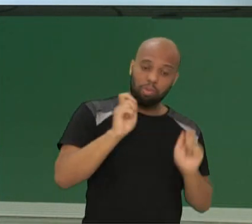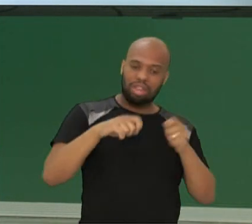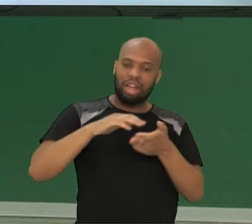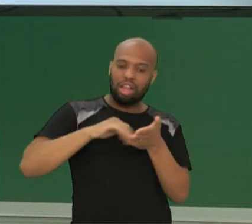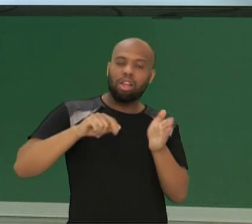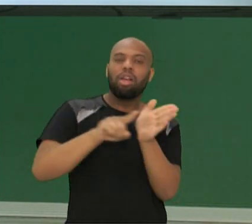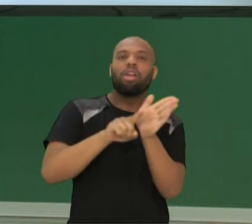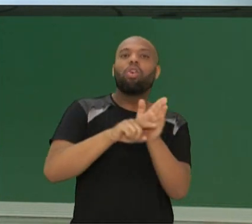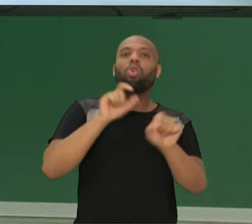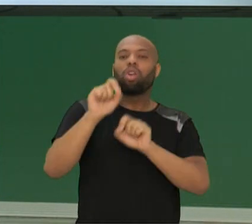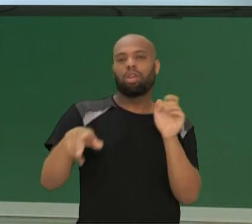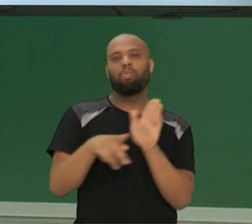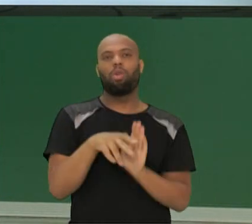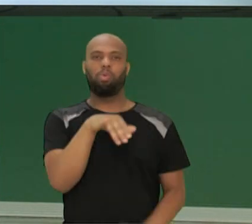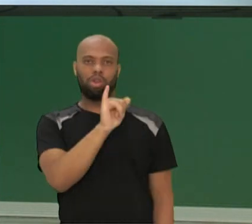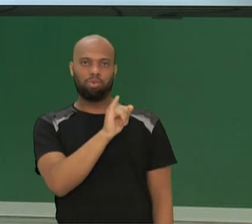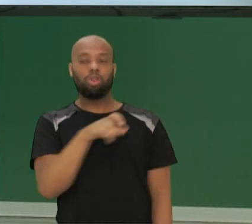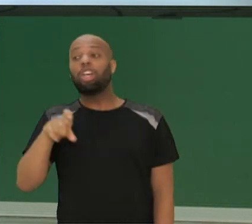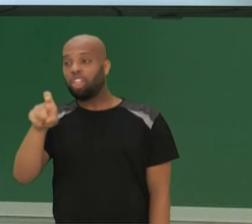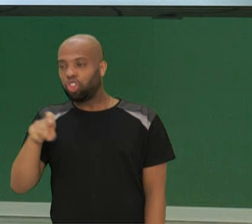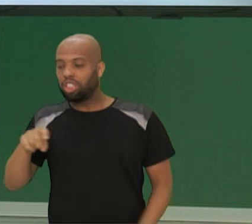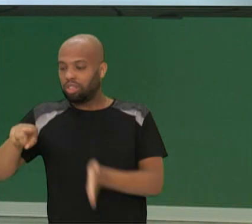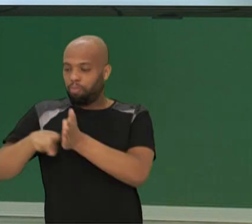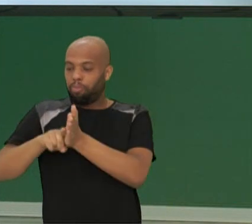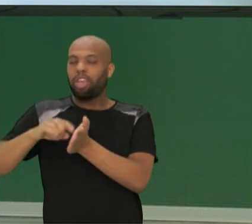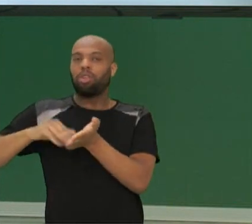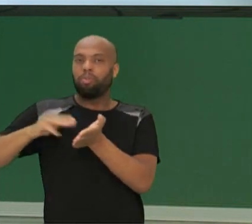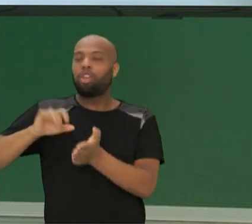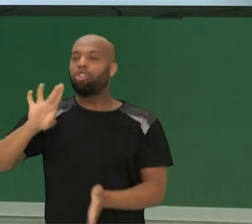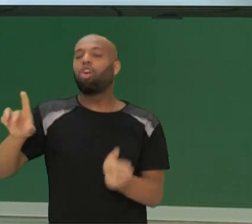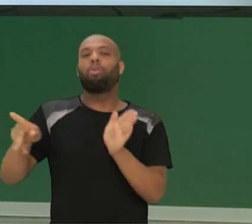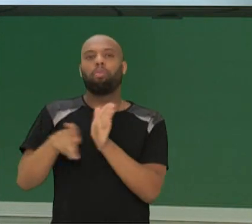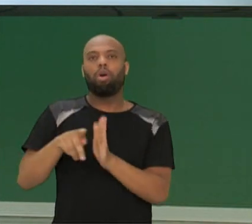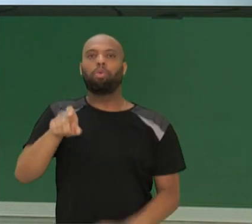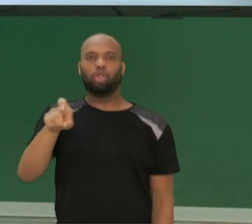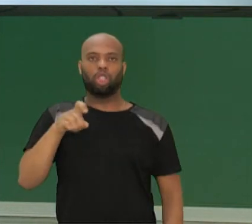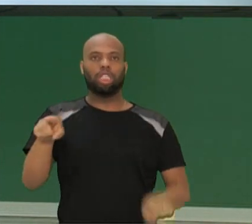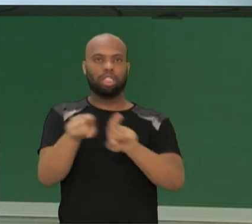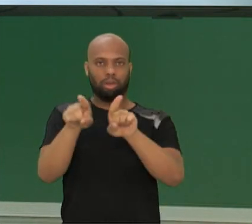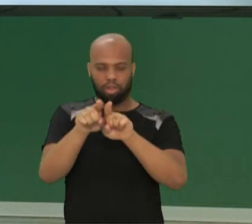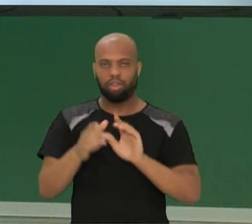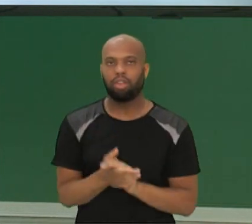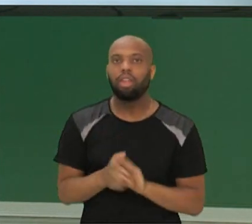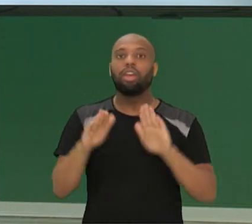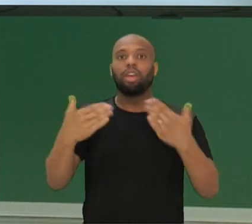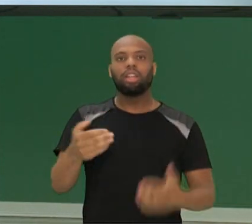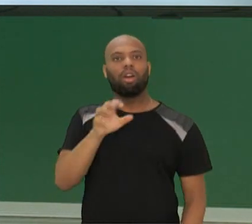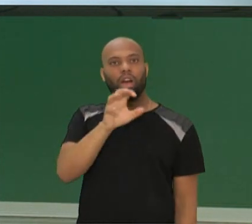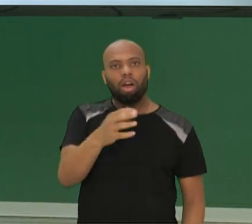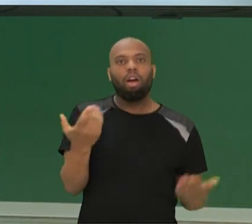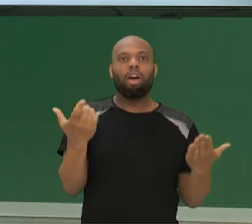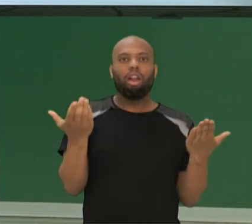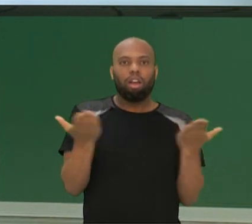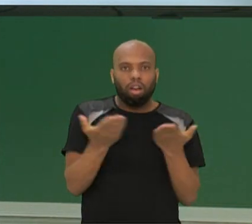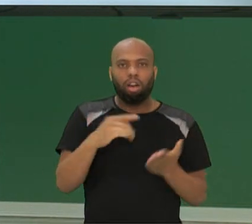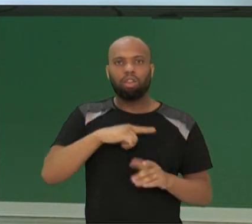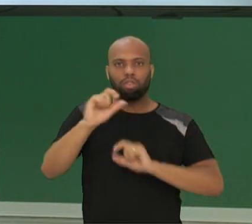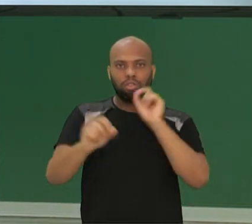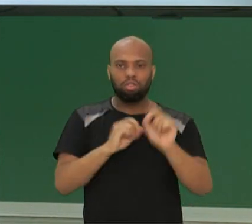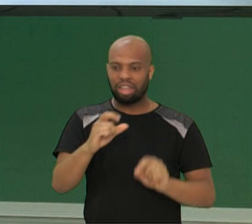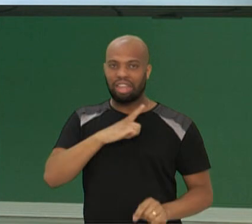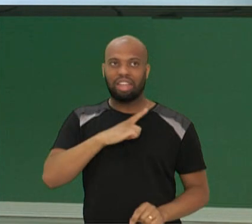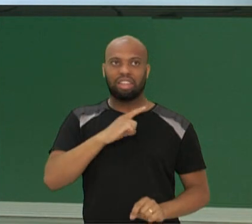subtrair de y e x somente de x. Então, neste caso, os focos estarão numa